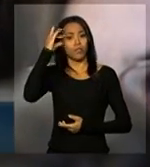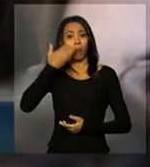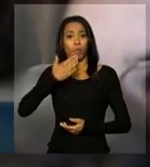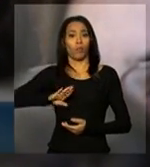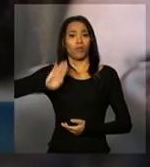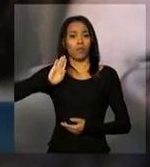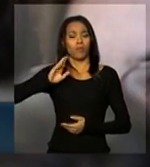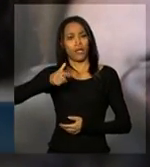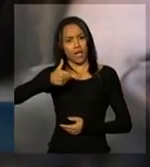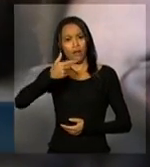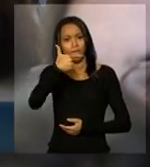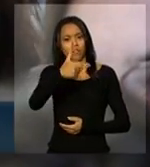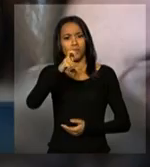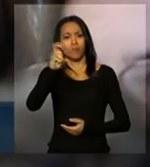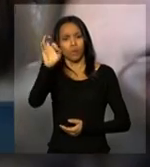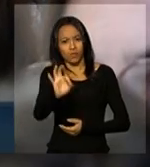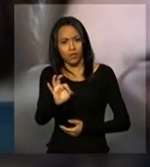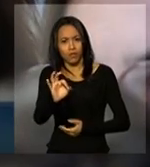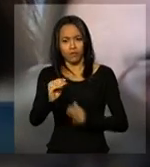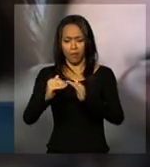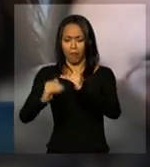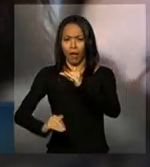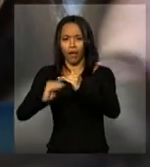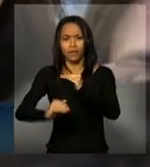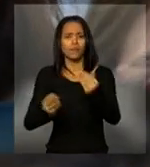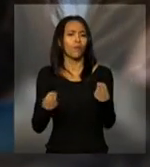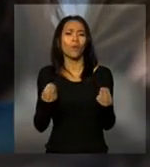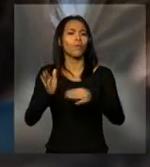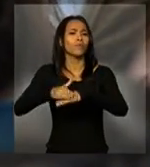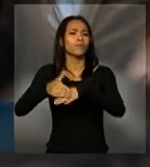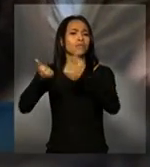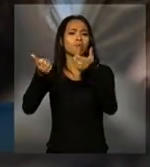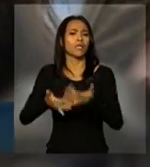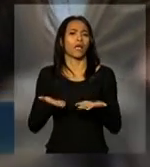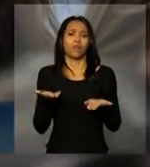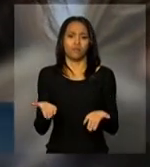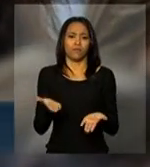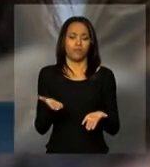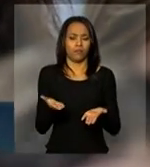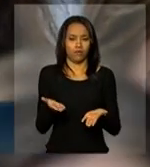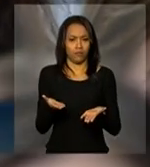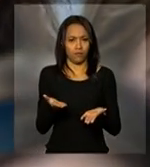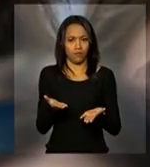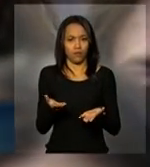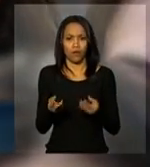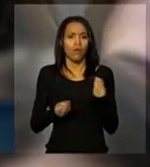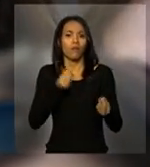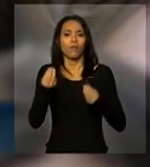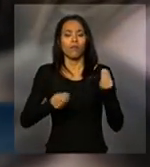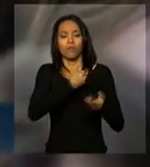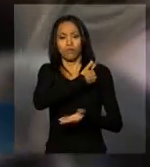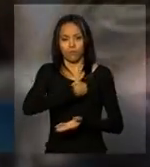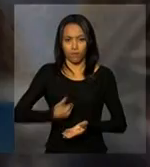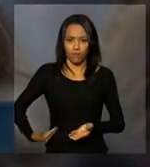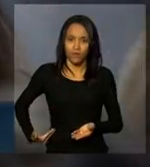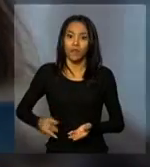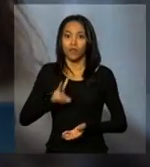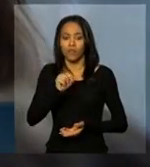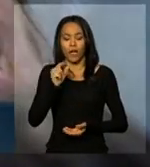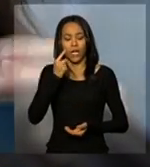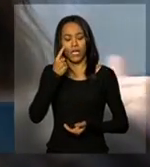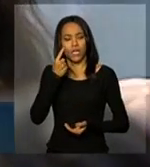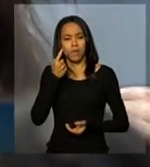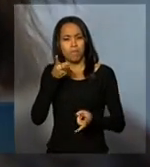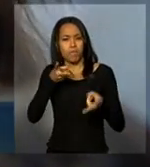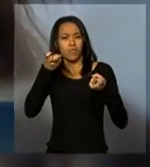que era 25% do PIB. Como explicar isso, né? Como o governo vai olhar daqui